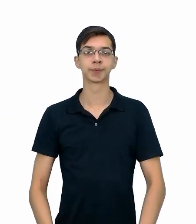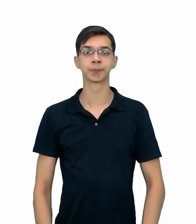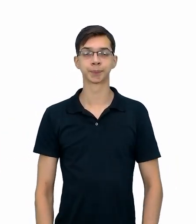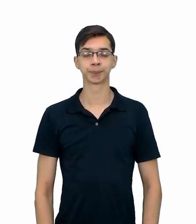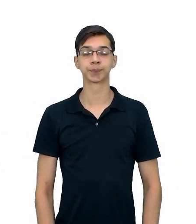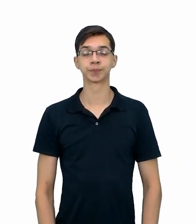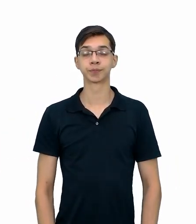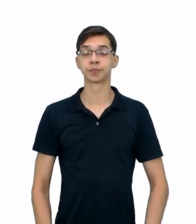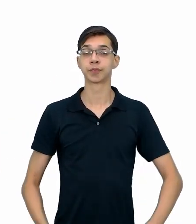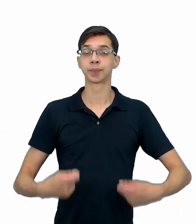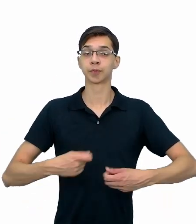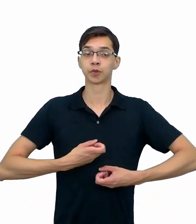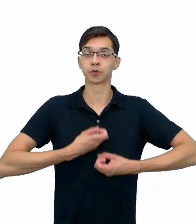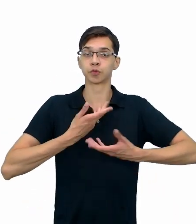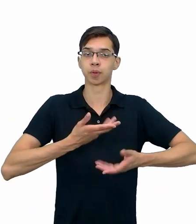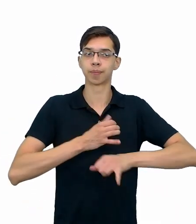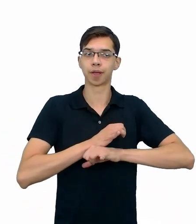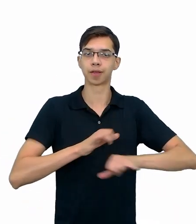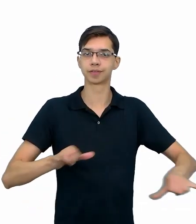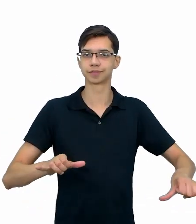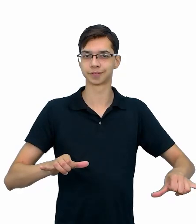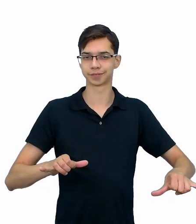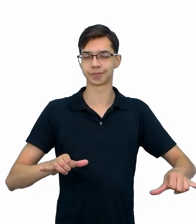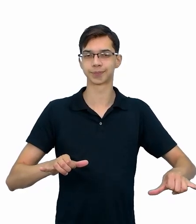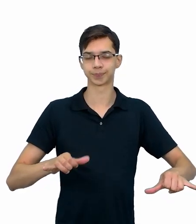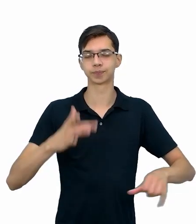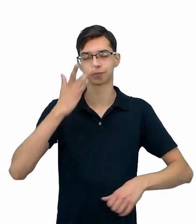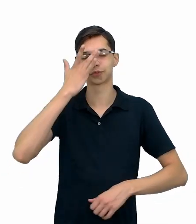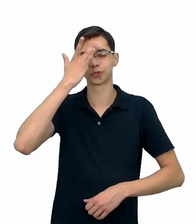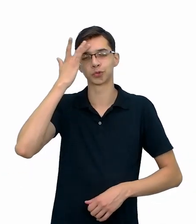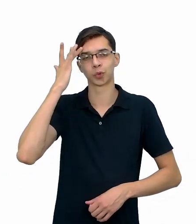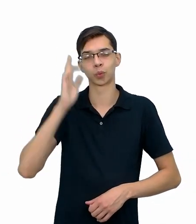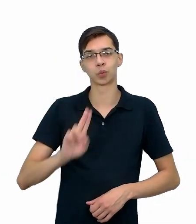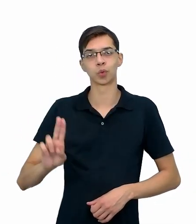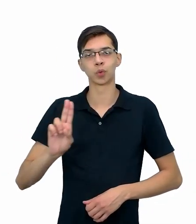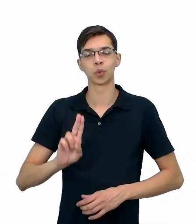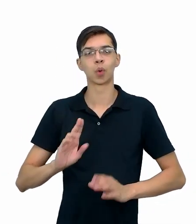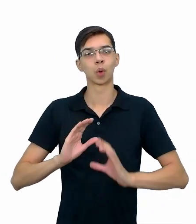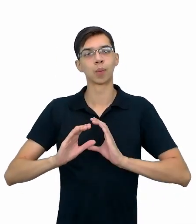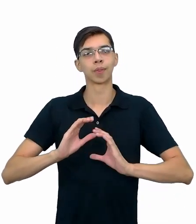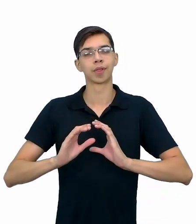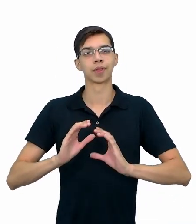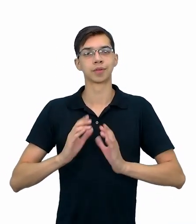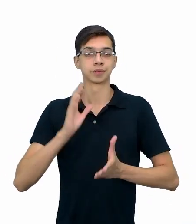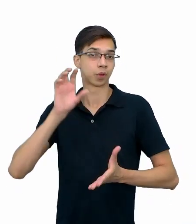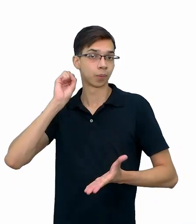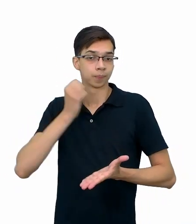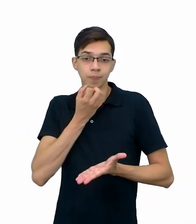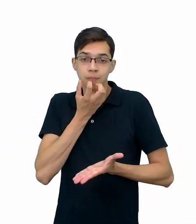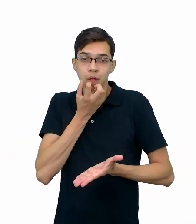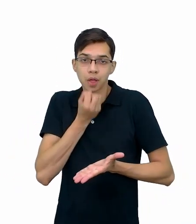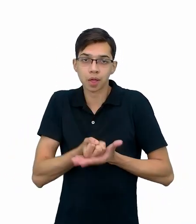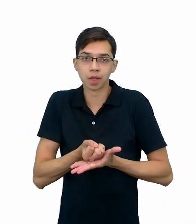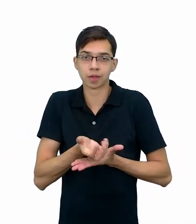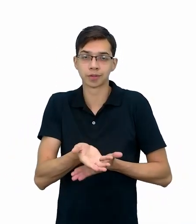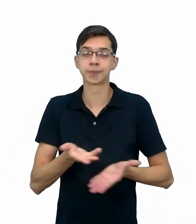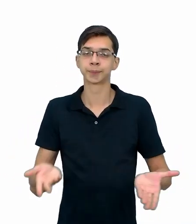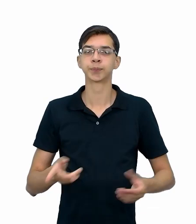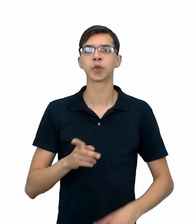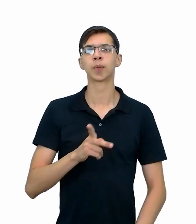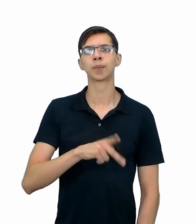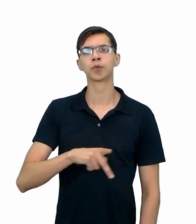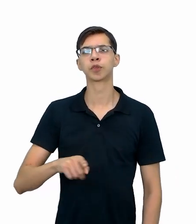acesso aí a esse meio de comunicação. Então, fica aqui algumas maneiras, né, professor, para a gente